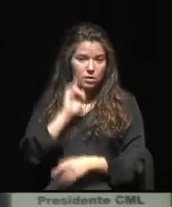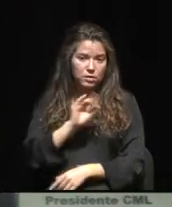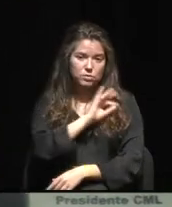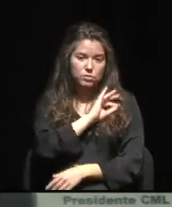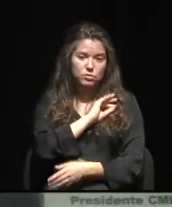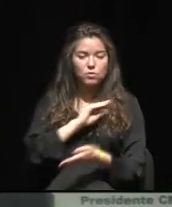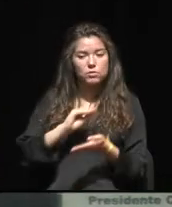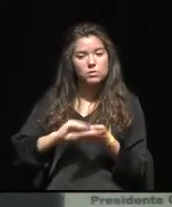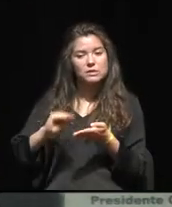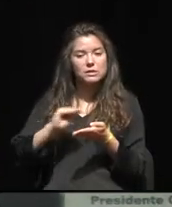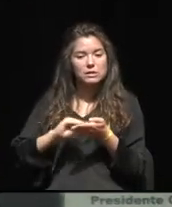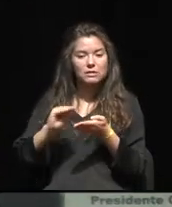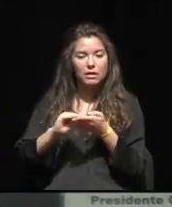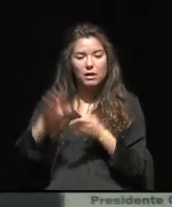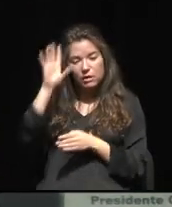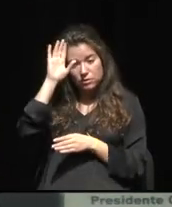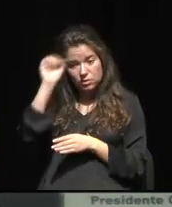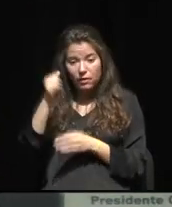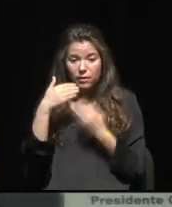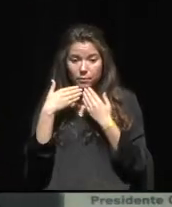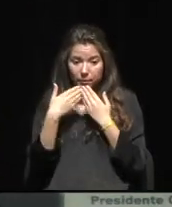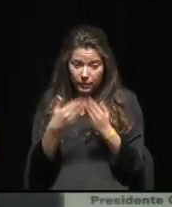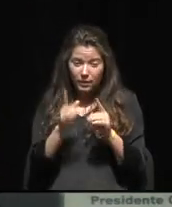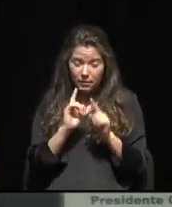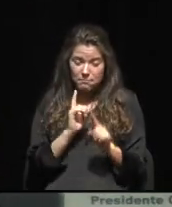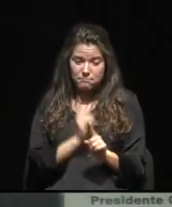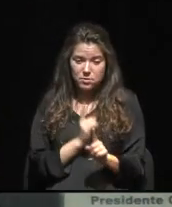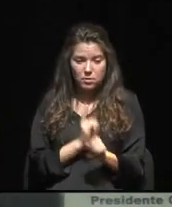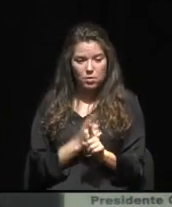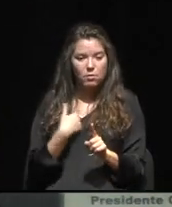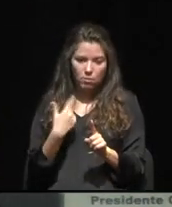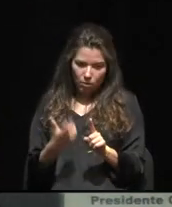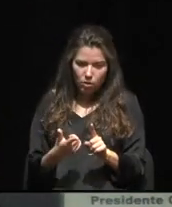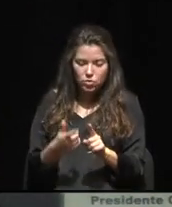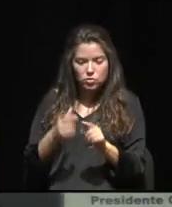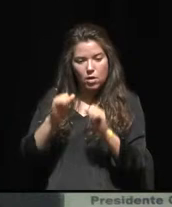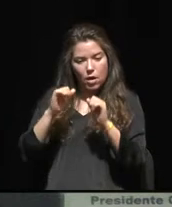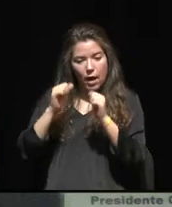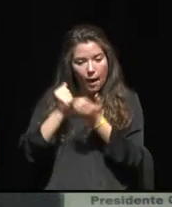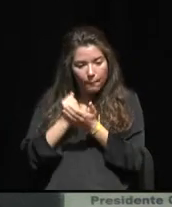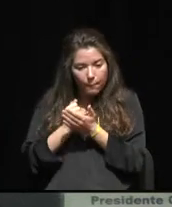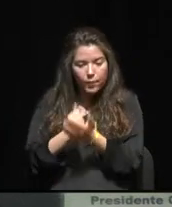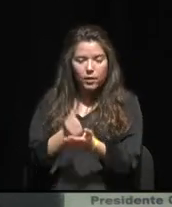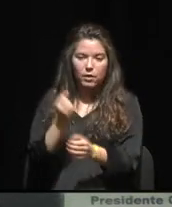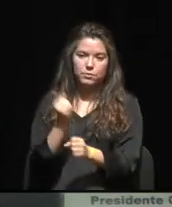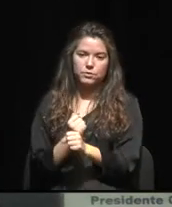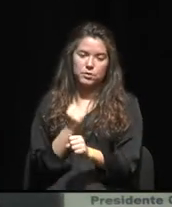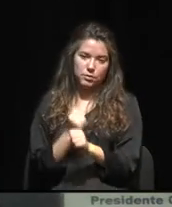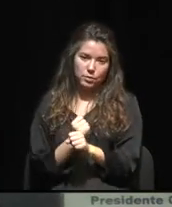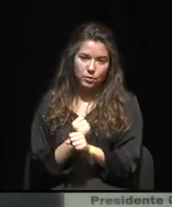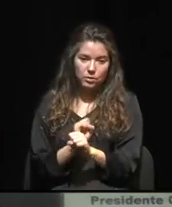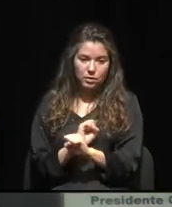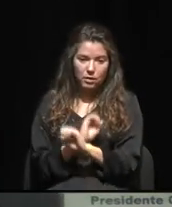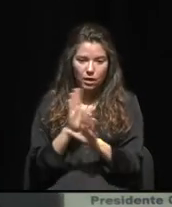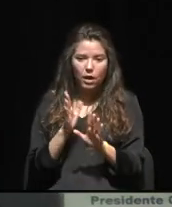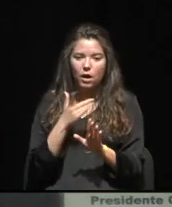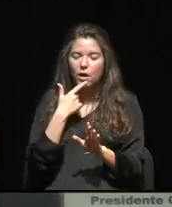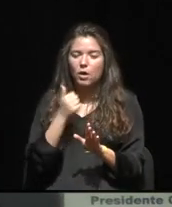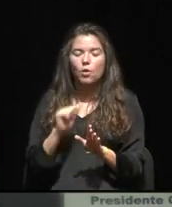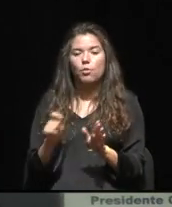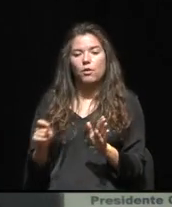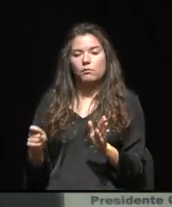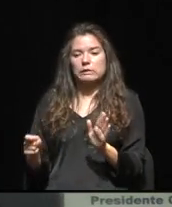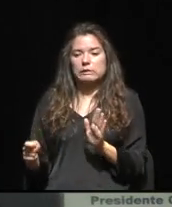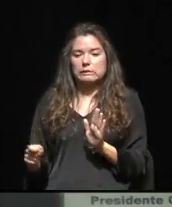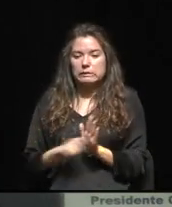pedir isso mesmo eh portanto nós não podemos estar mais do lado dos trabalhadores eh não temos que ser intimados para